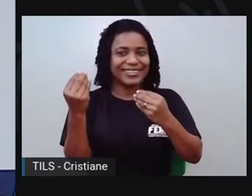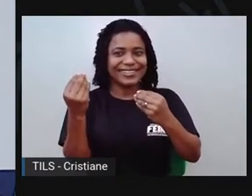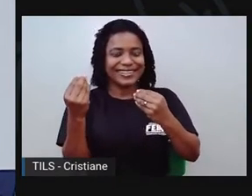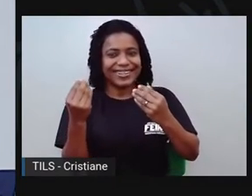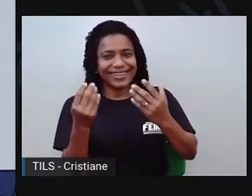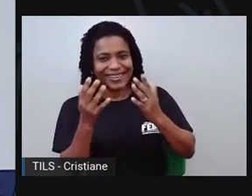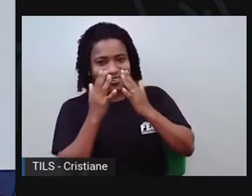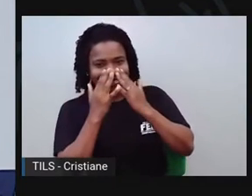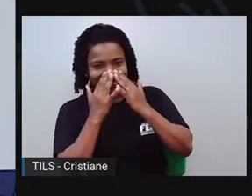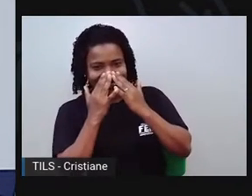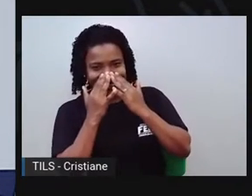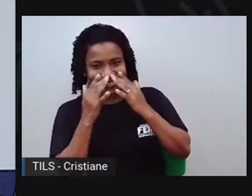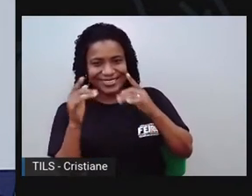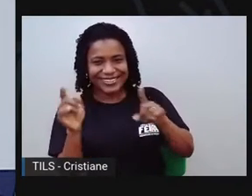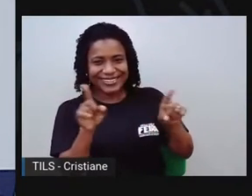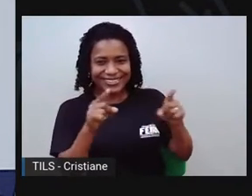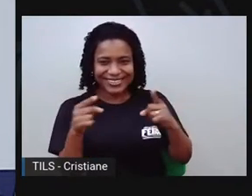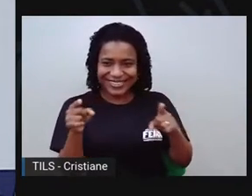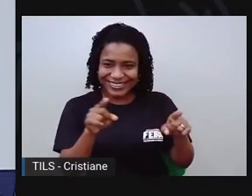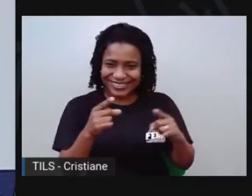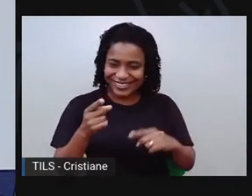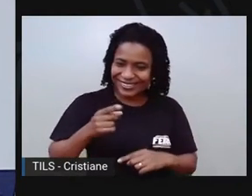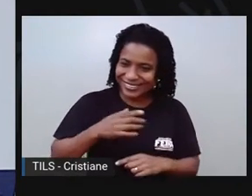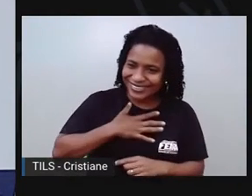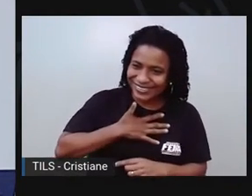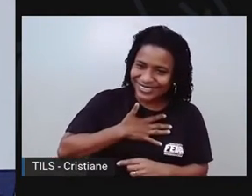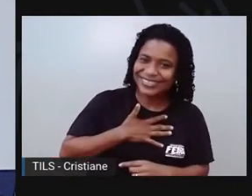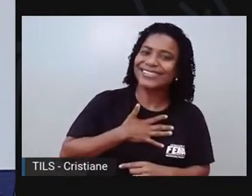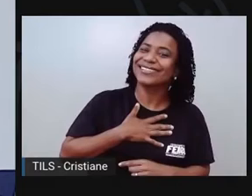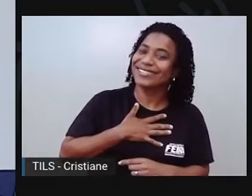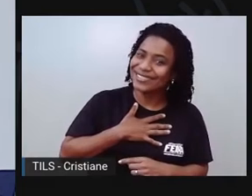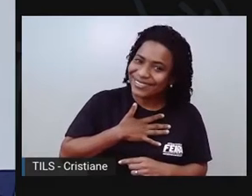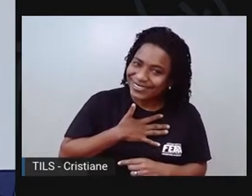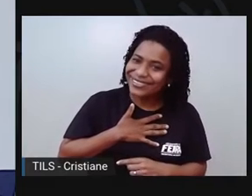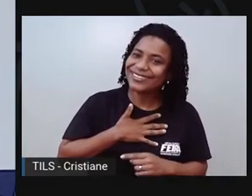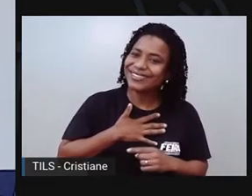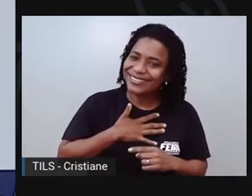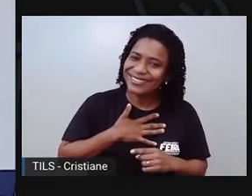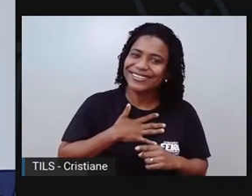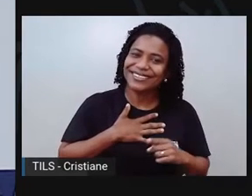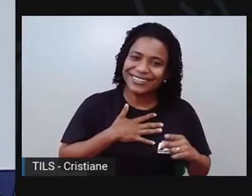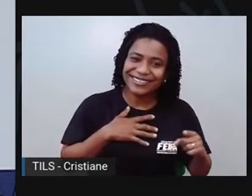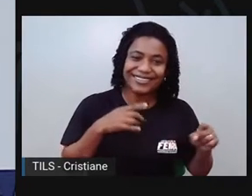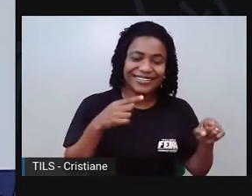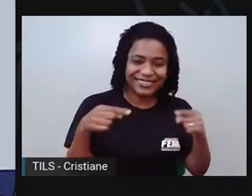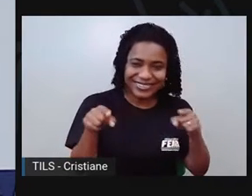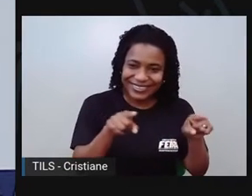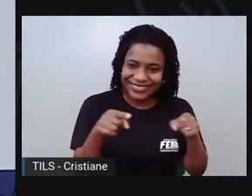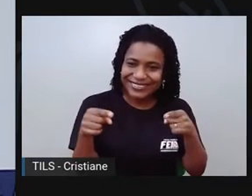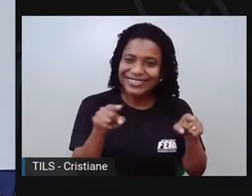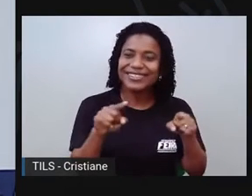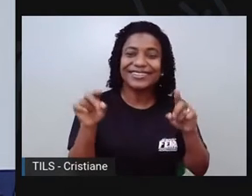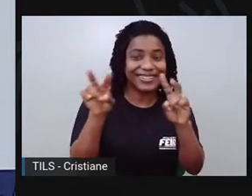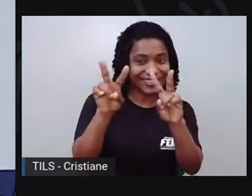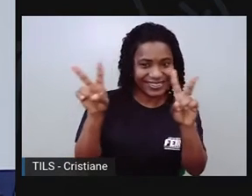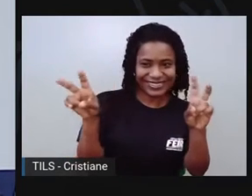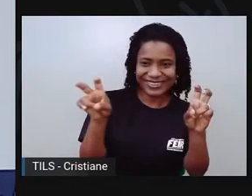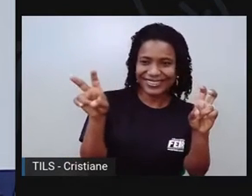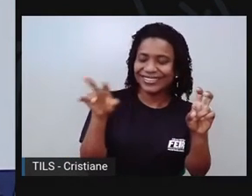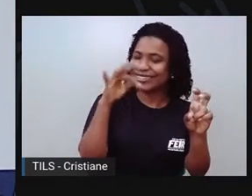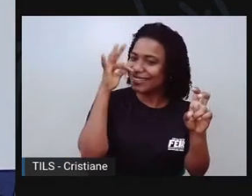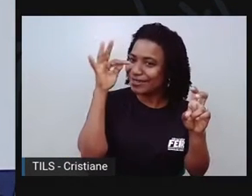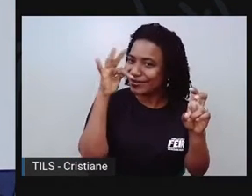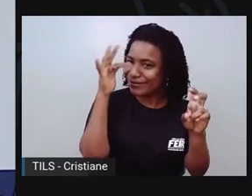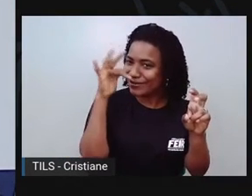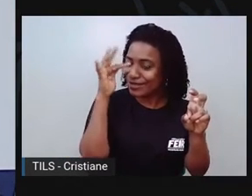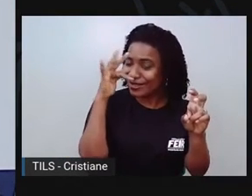Ouvir uma música, meninada. Essa música também fala sobre flores. Ela fala sobre uma